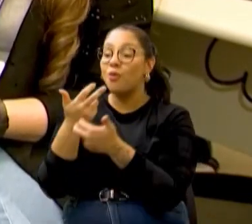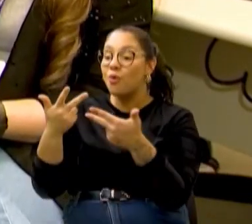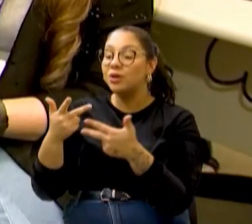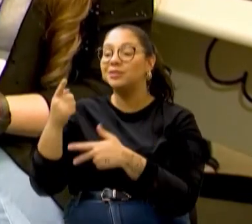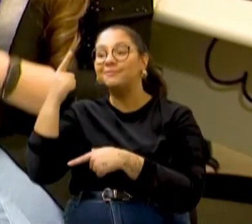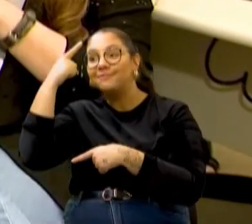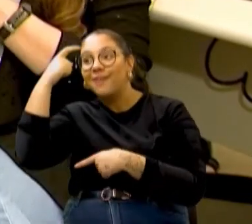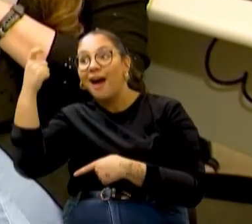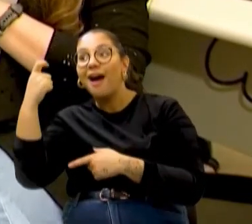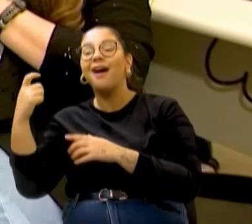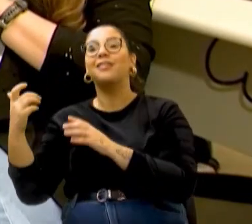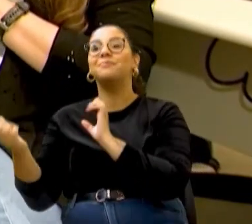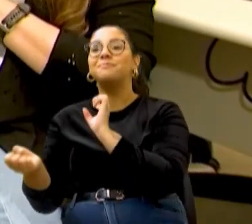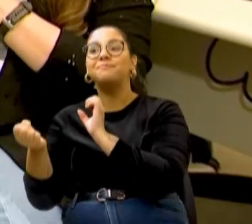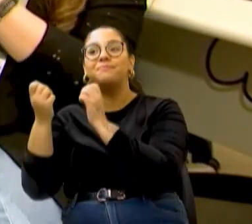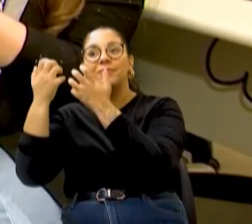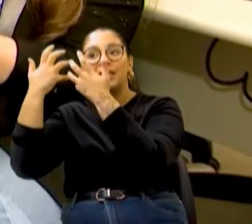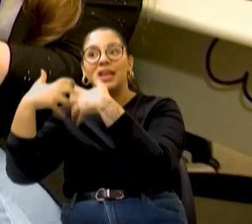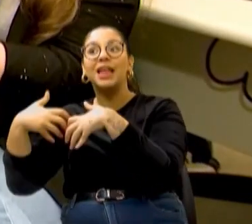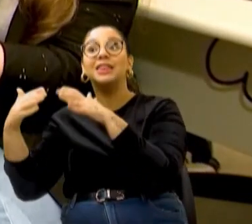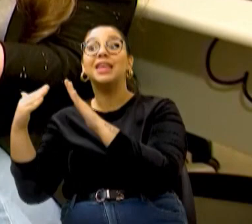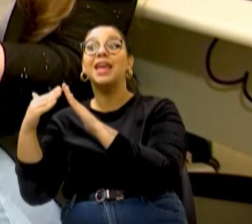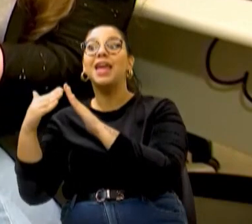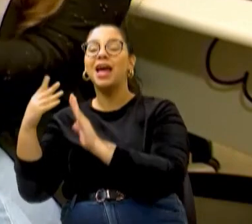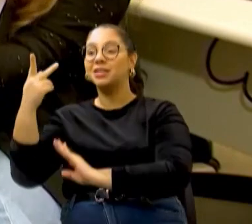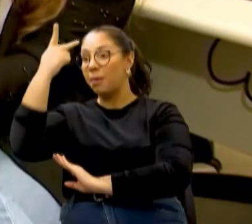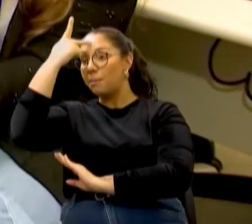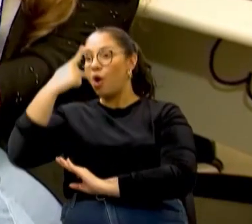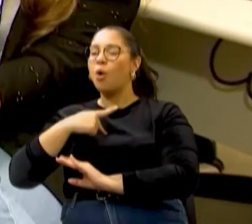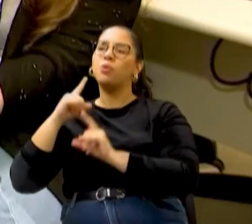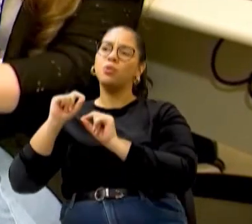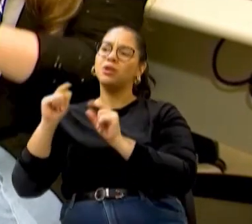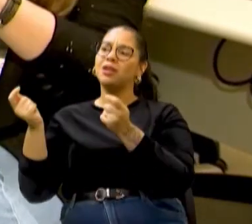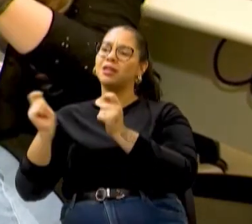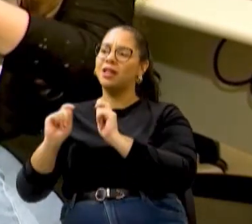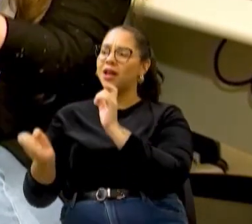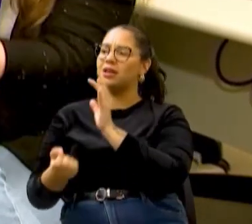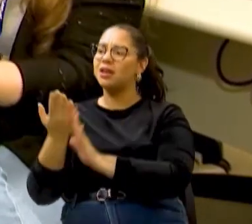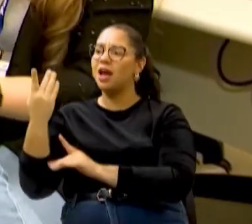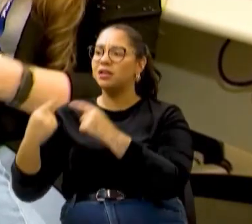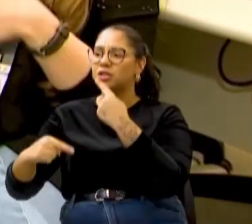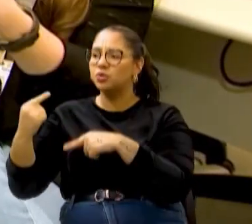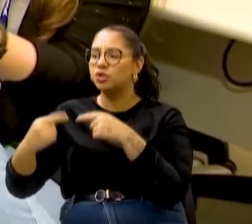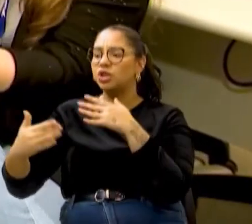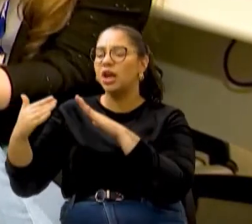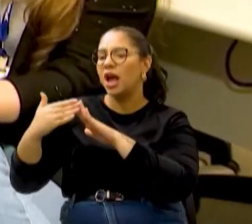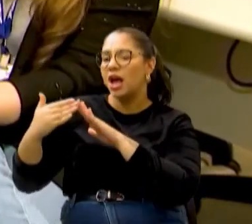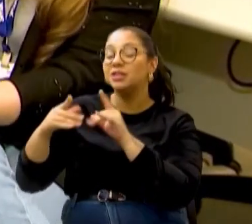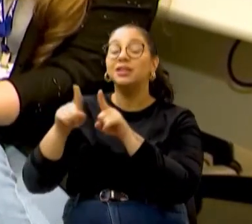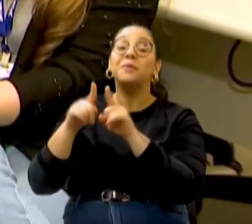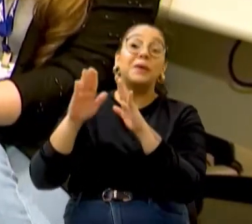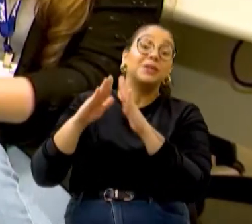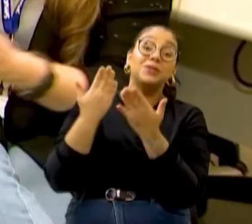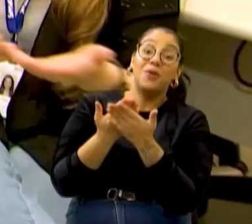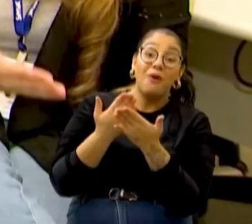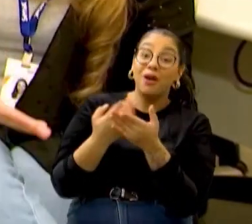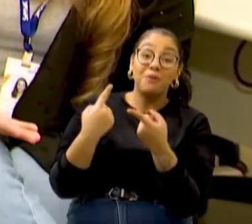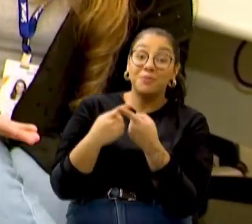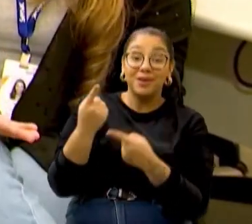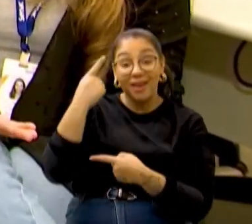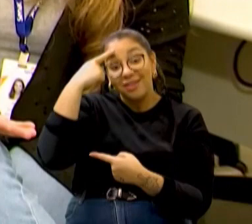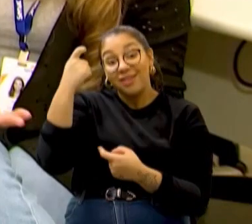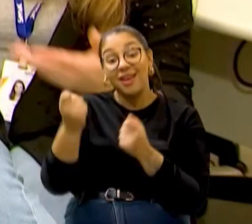para eles então pensando em coisas que eles poderiam pensar na casa deles e soluções sustentáveis que de repente eles podem levar e discutir com a família